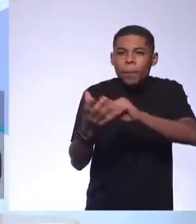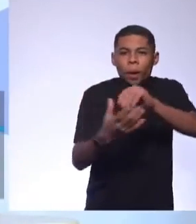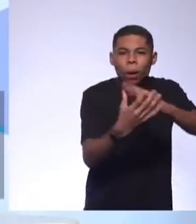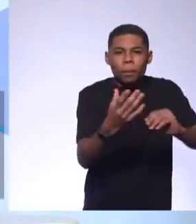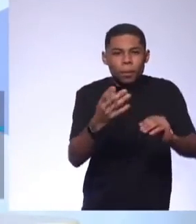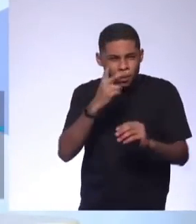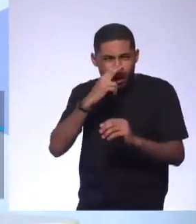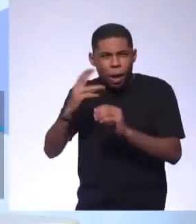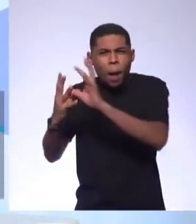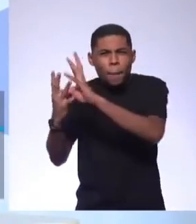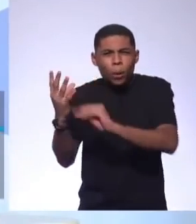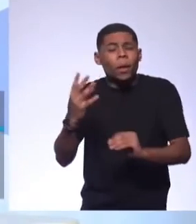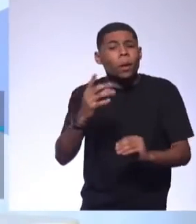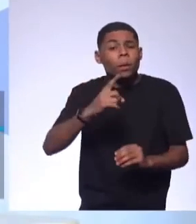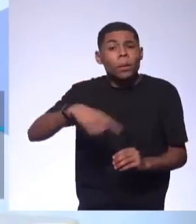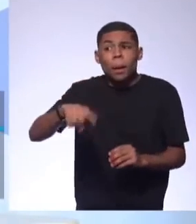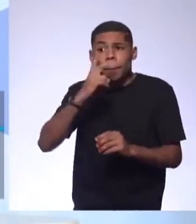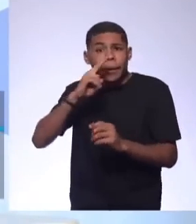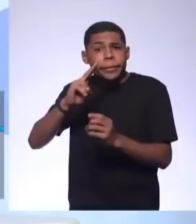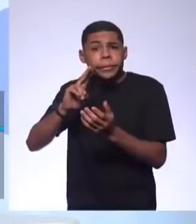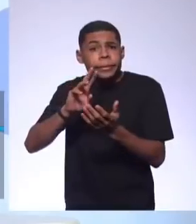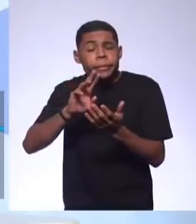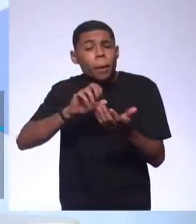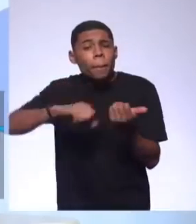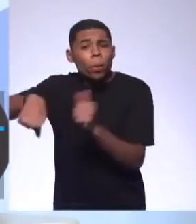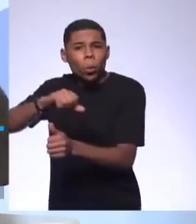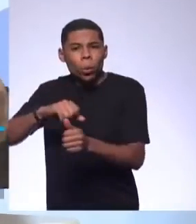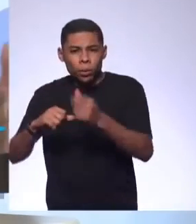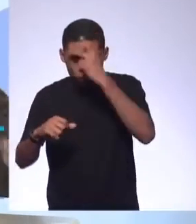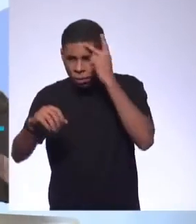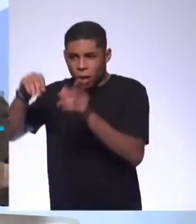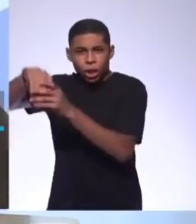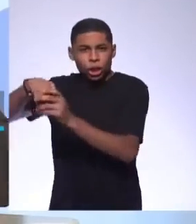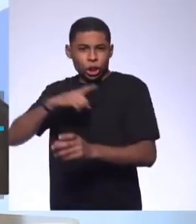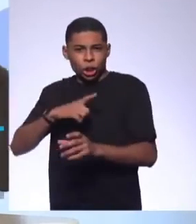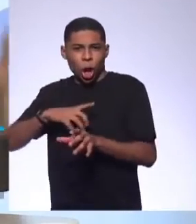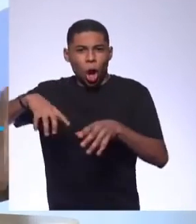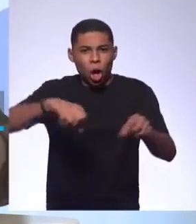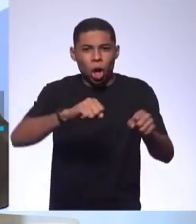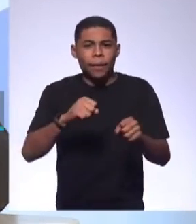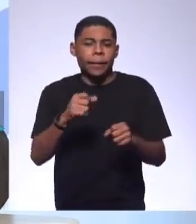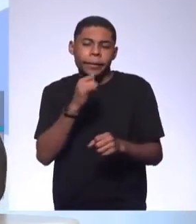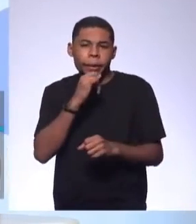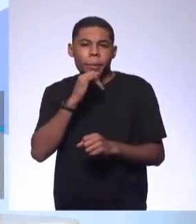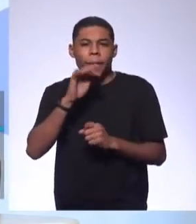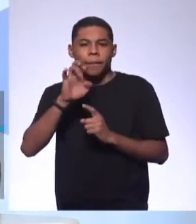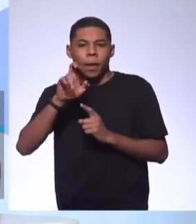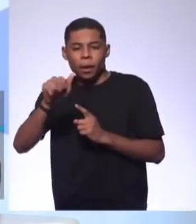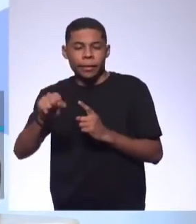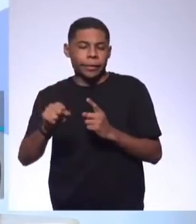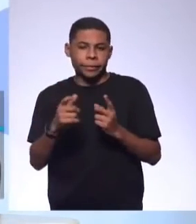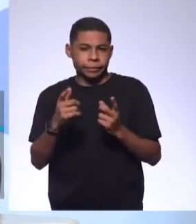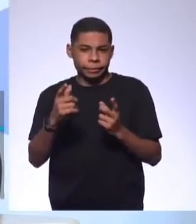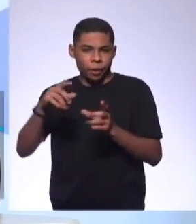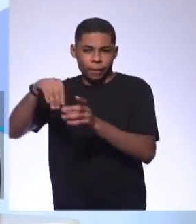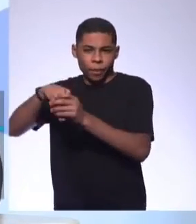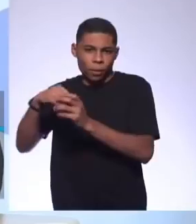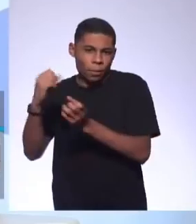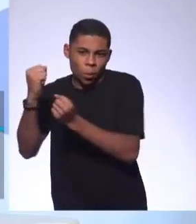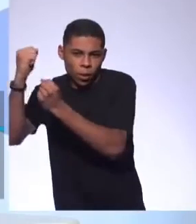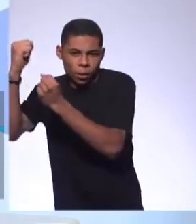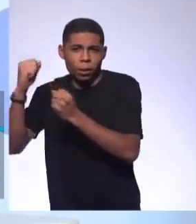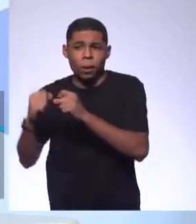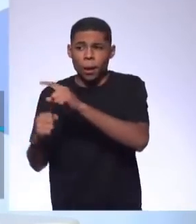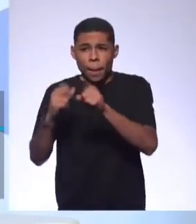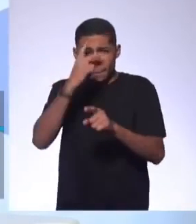nações e interpretando, então, os nativos colonizados como feras, como pessoas